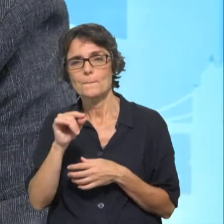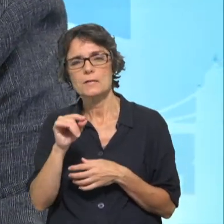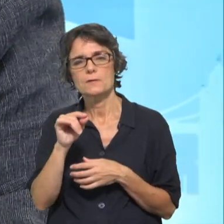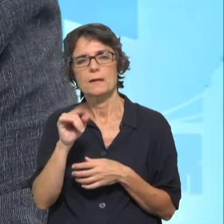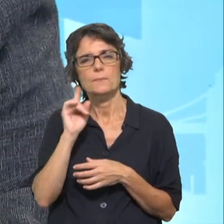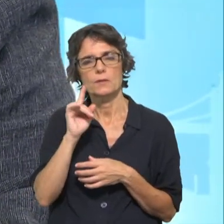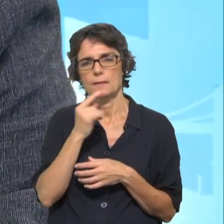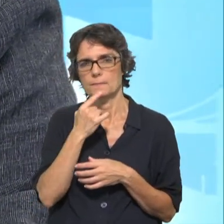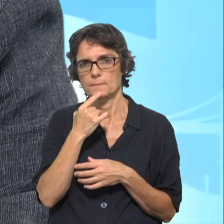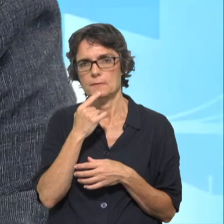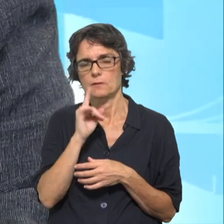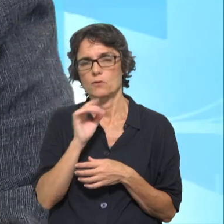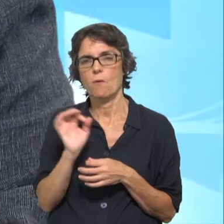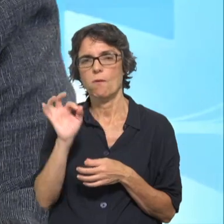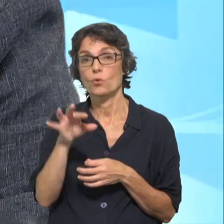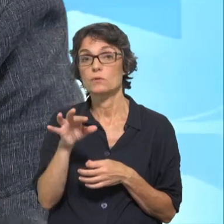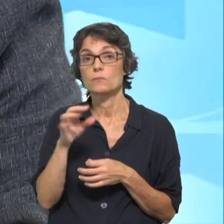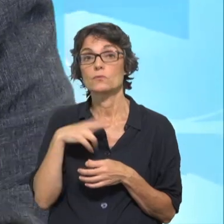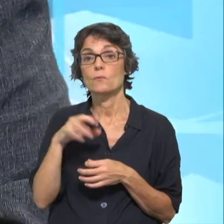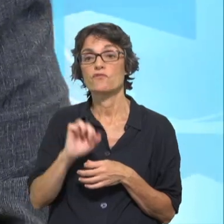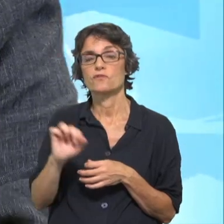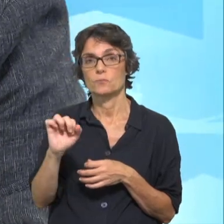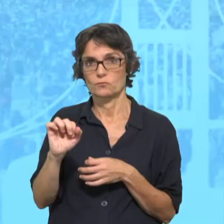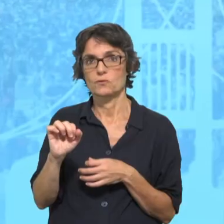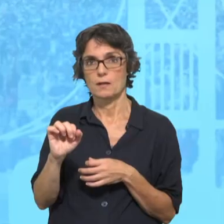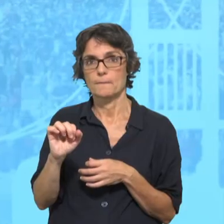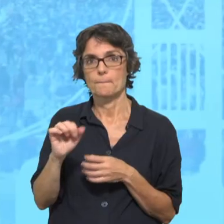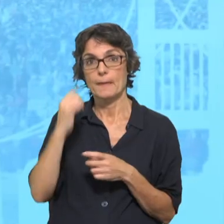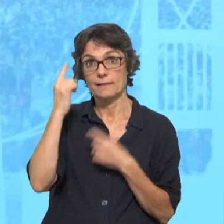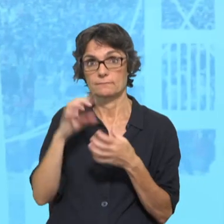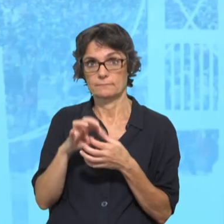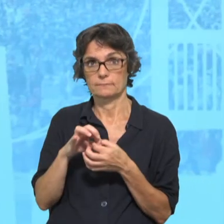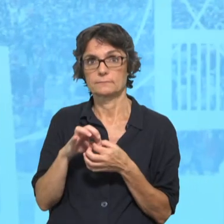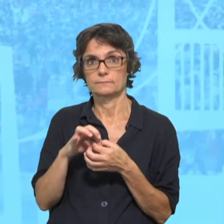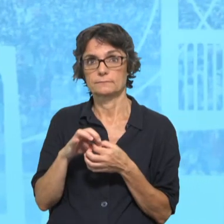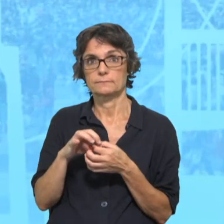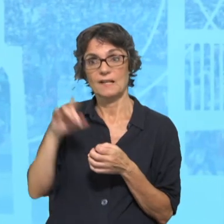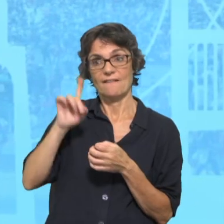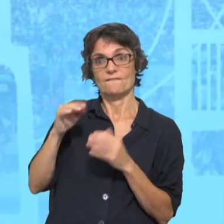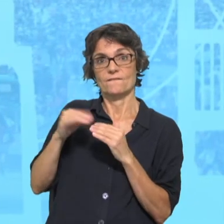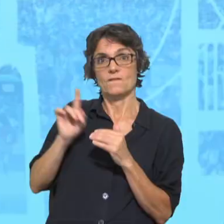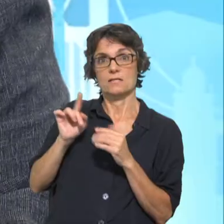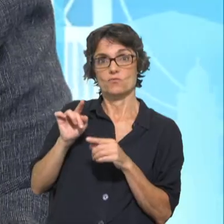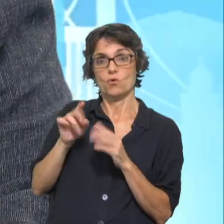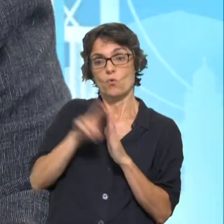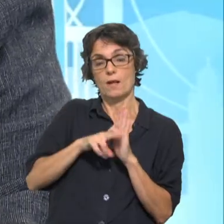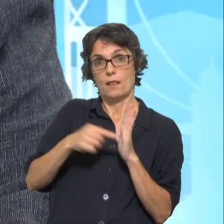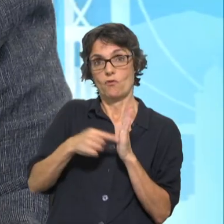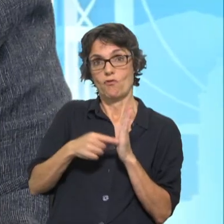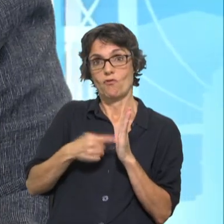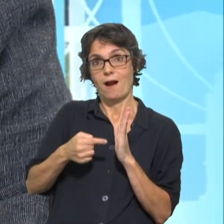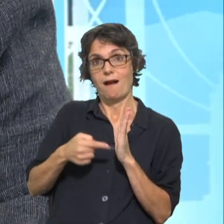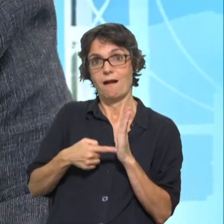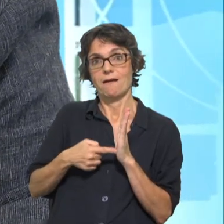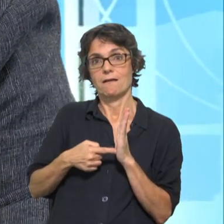que Portugal foi capaz de dar com a reflexão. Eu sublinharia, sobretudo na primeira fase, que é o primeiro relatório, é um relatório